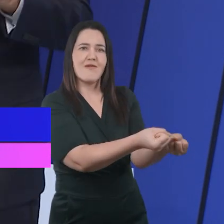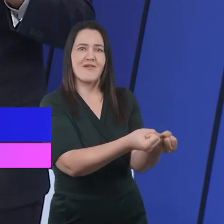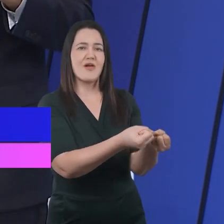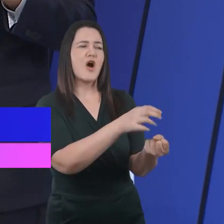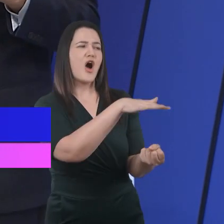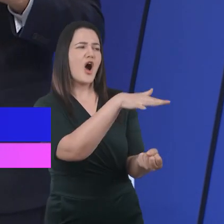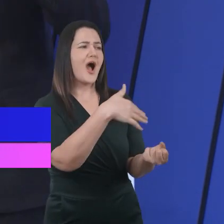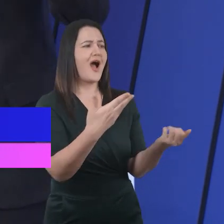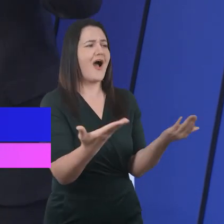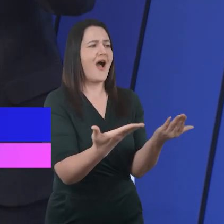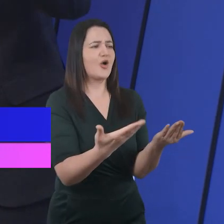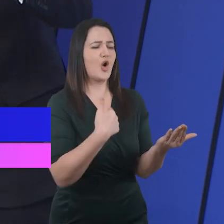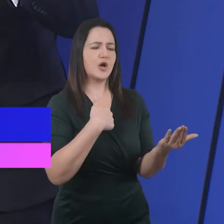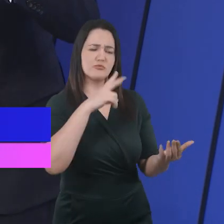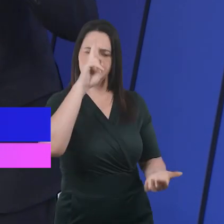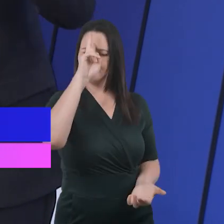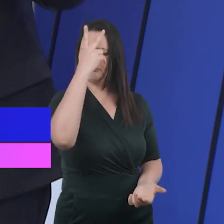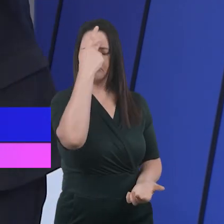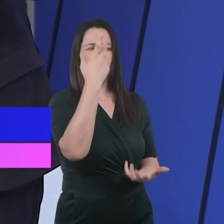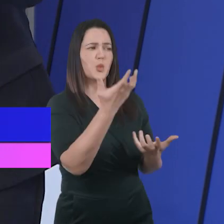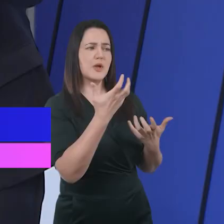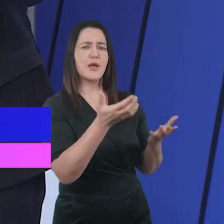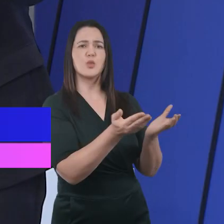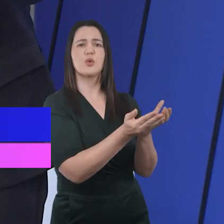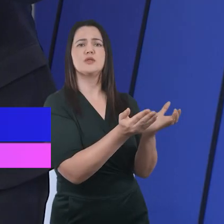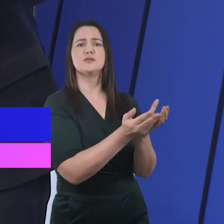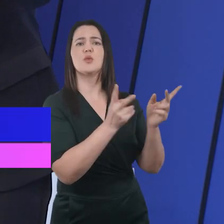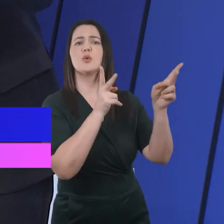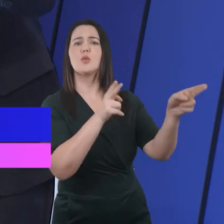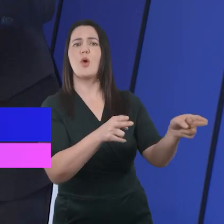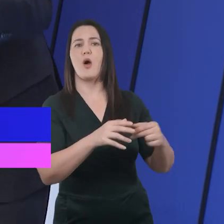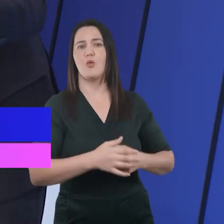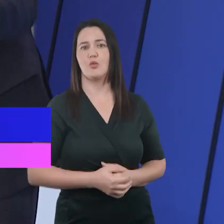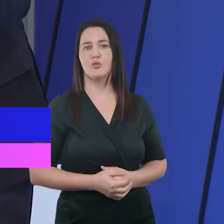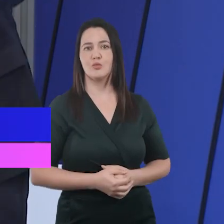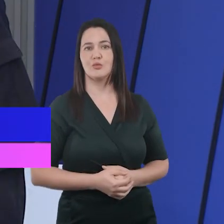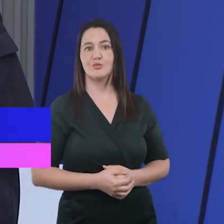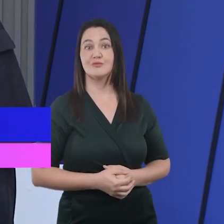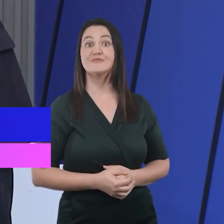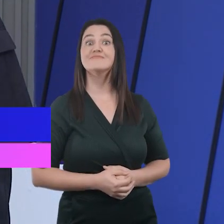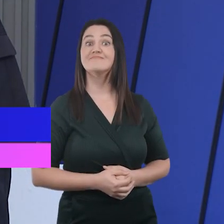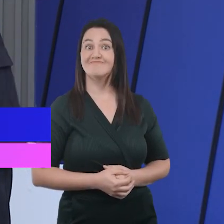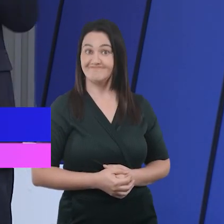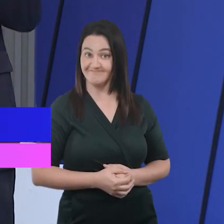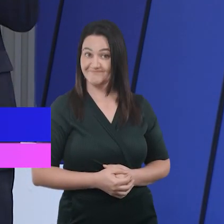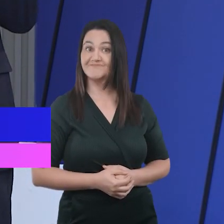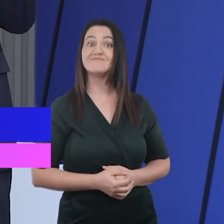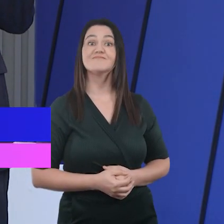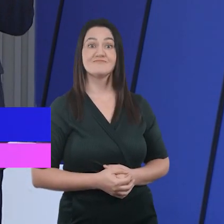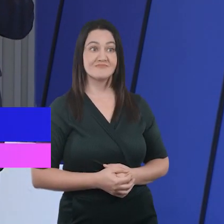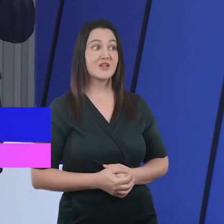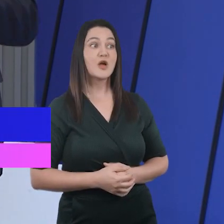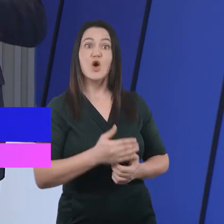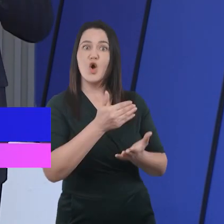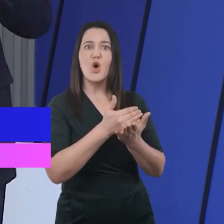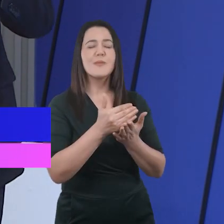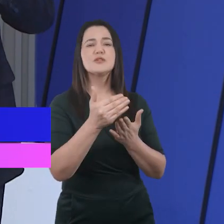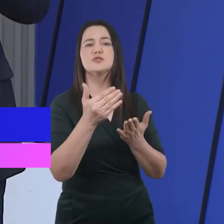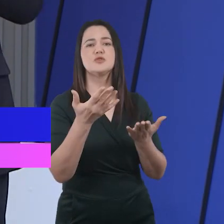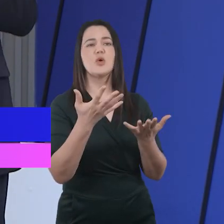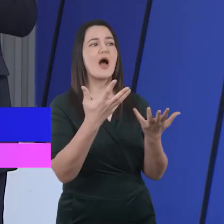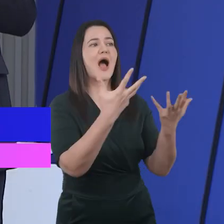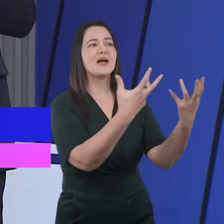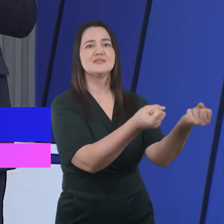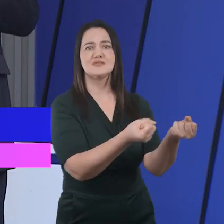a perseguição. Eles eram perseguidos pelos pagãos e agora os cristãos passaram a perseguir os pagãos. De